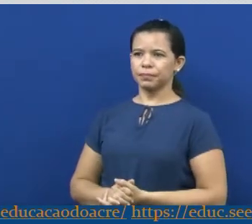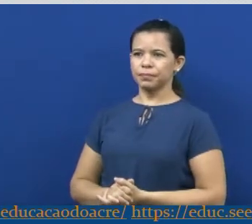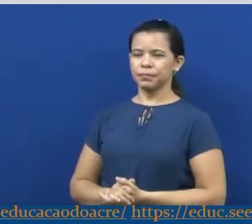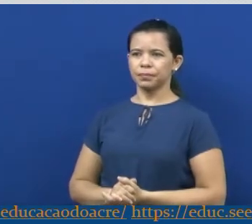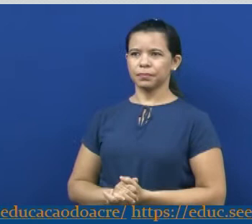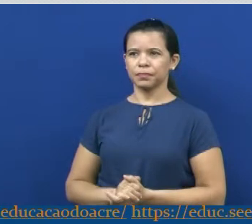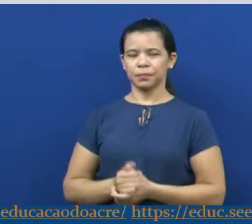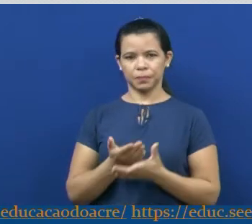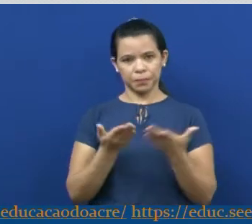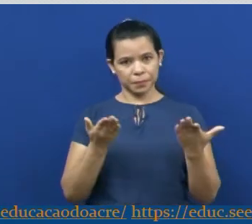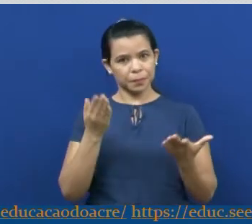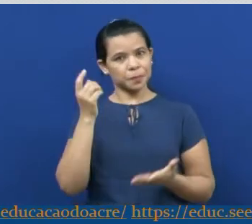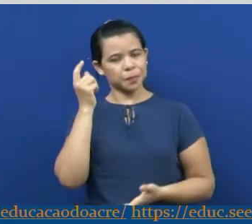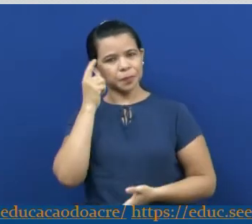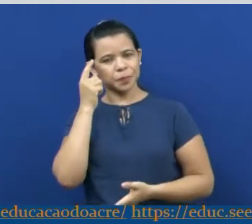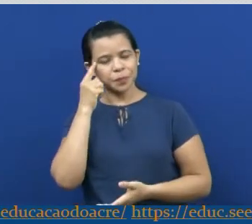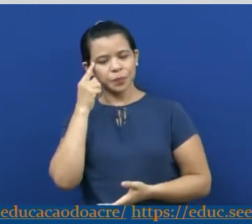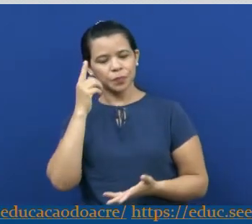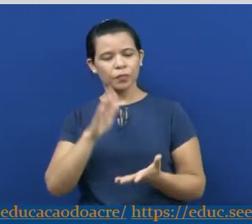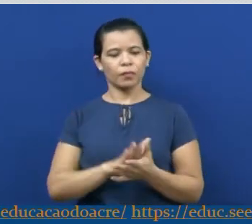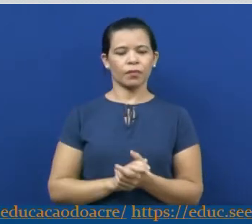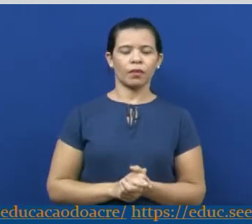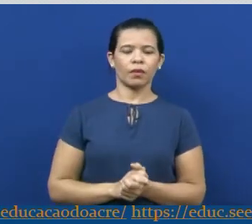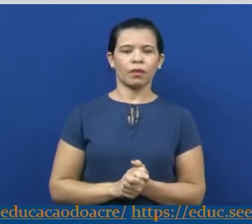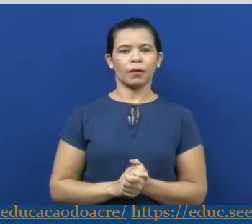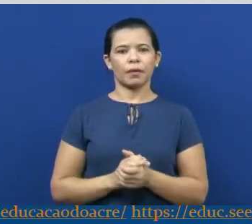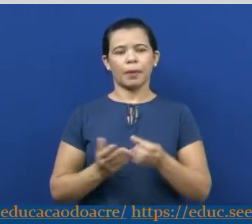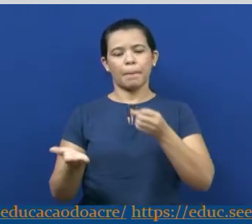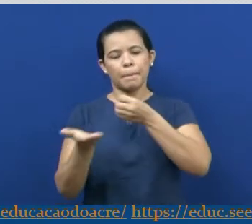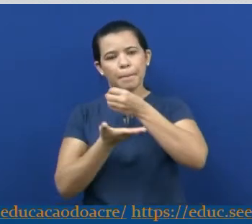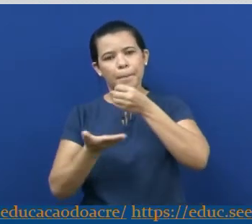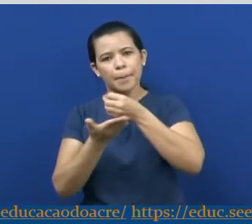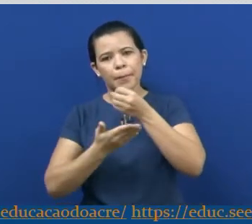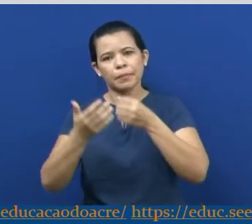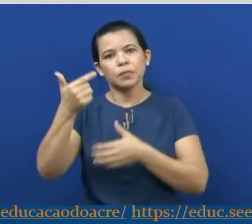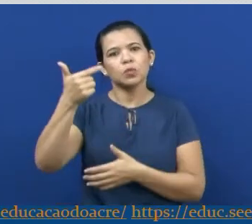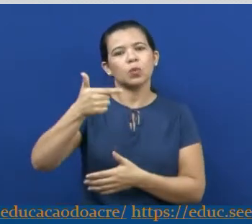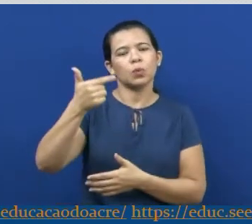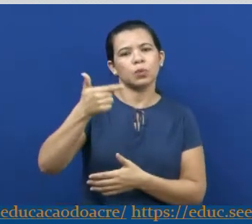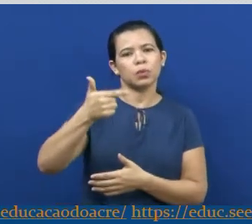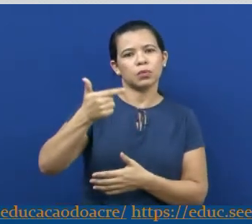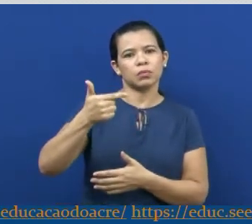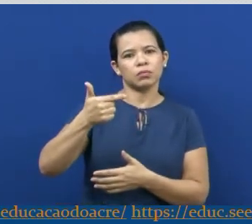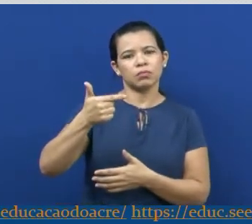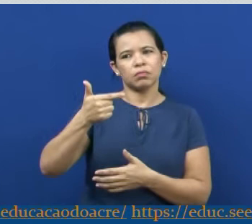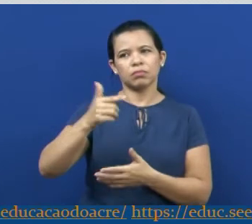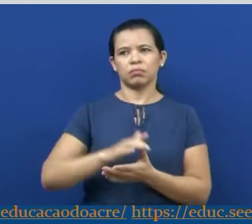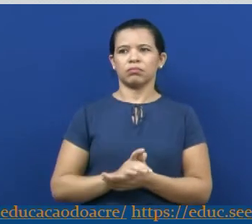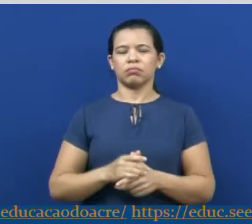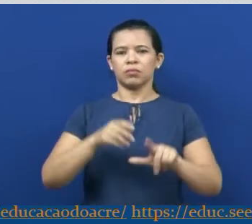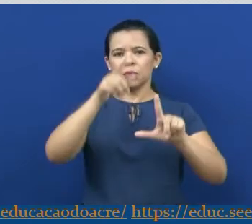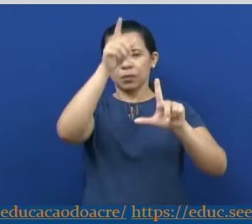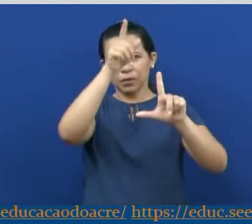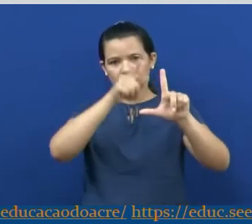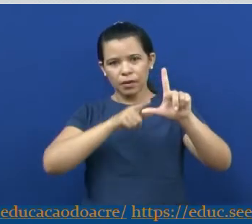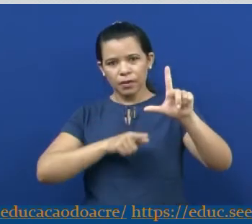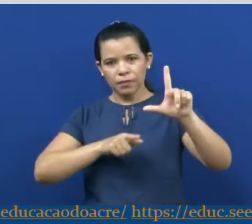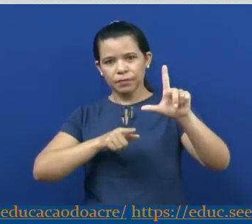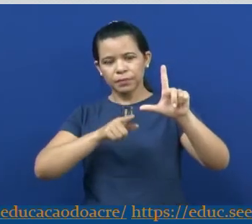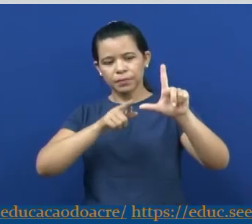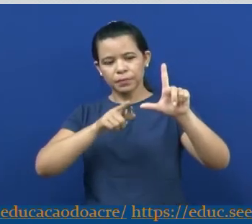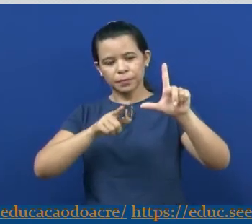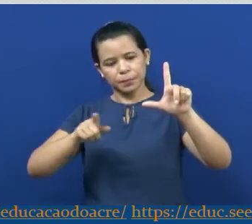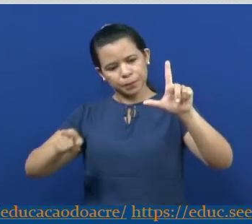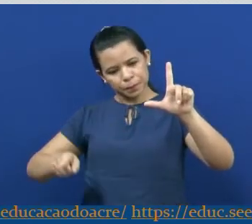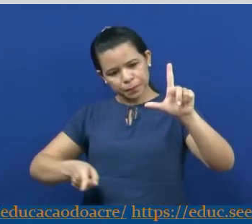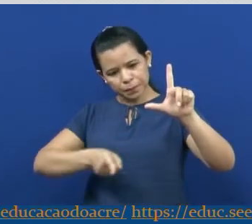Supor que agora a nossa base é igual a 2. Logo, o gráfico da minha função logarítmica vai ser um gráfico